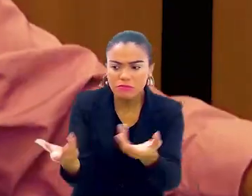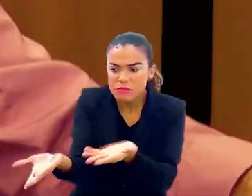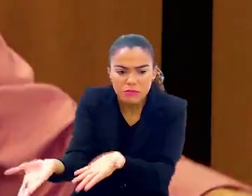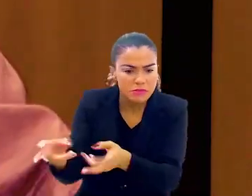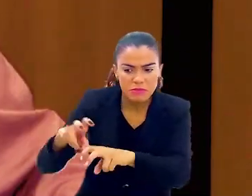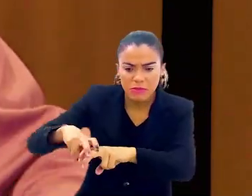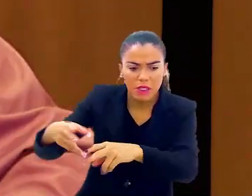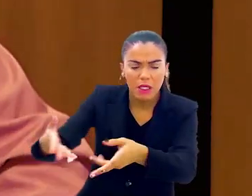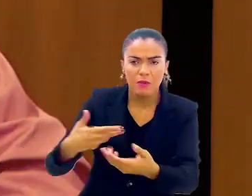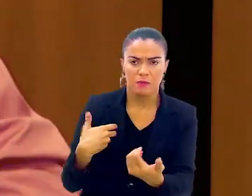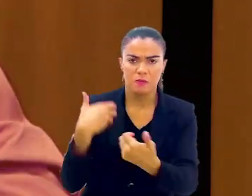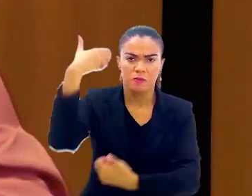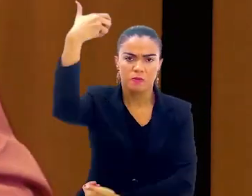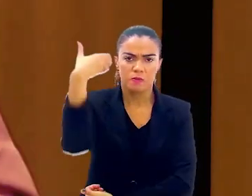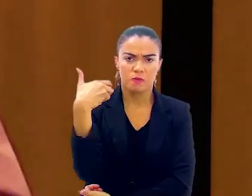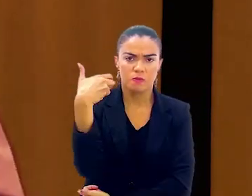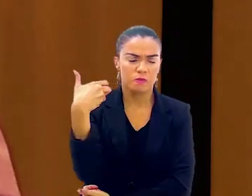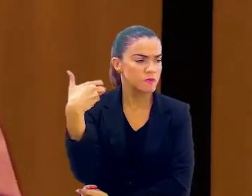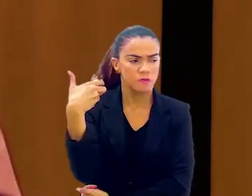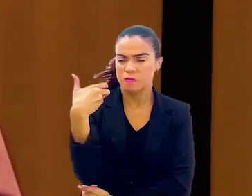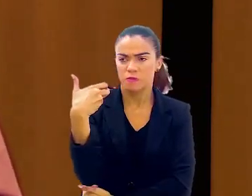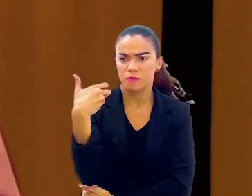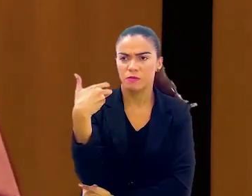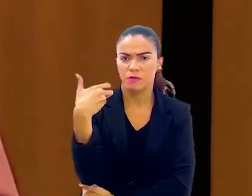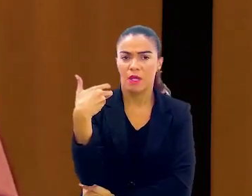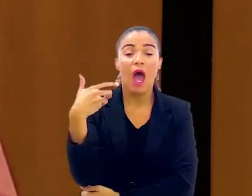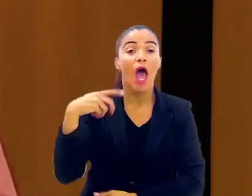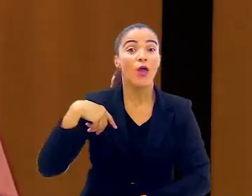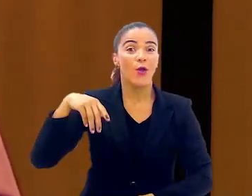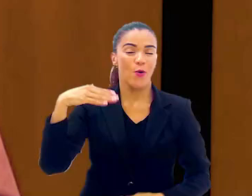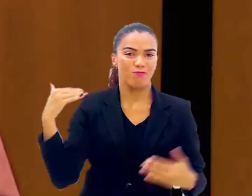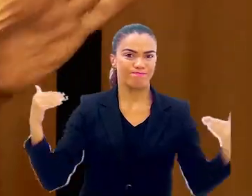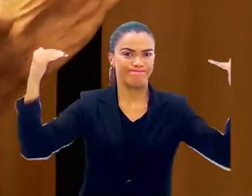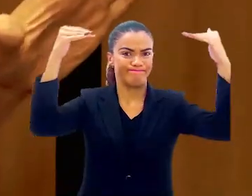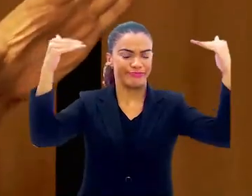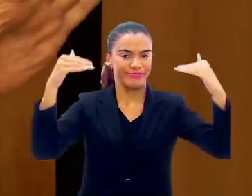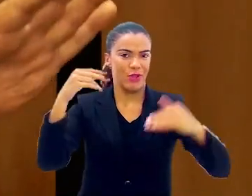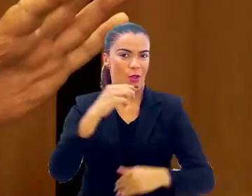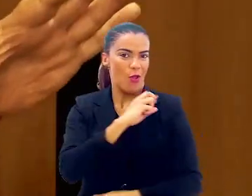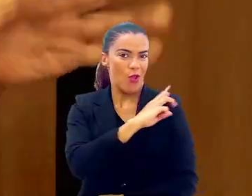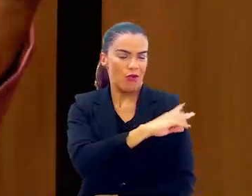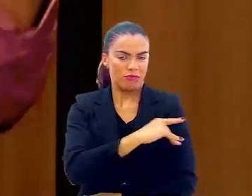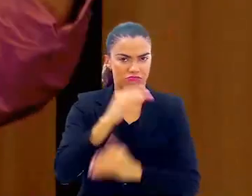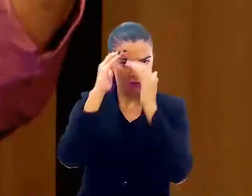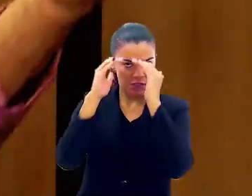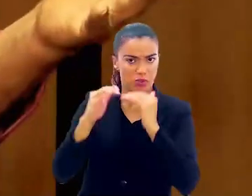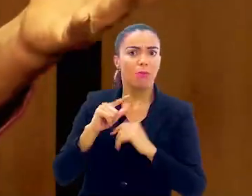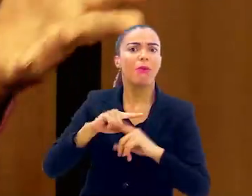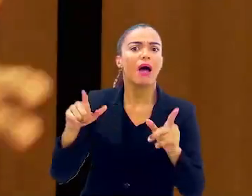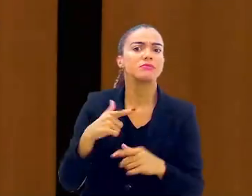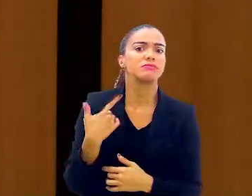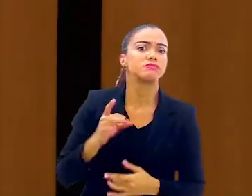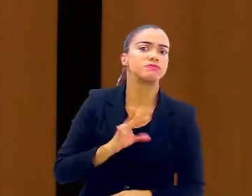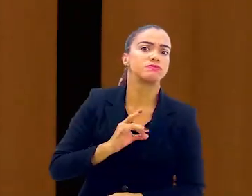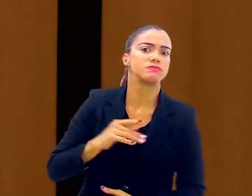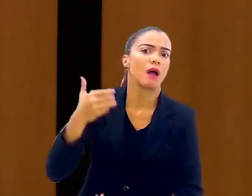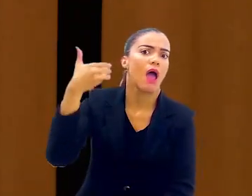botei cadeira, eles sentaram, botaram o fuzil no colo. E daqui a pouco chegaram os oficiais. Nos trataram com o maior respeito e tal, mas tudo com arma na